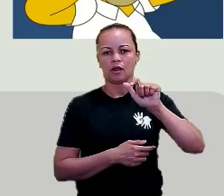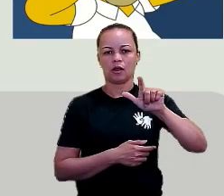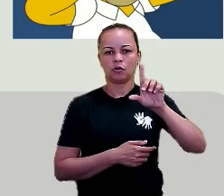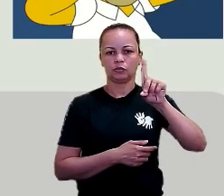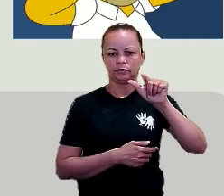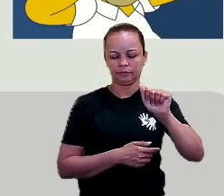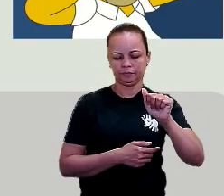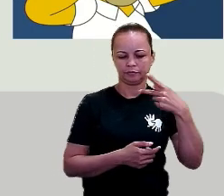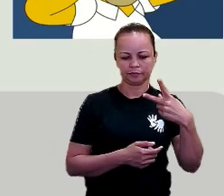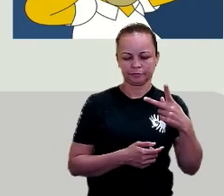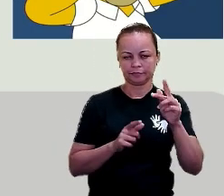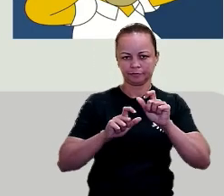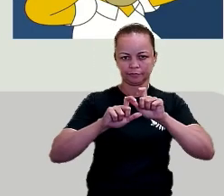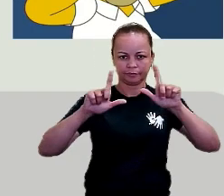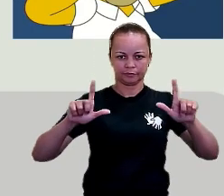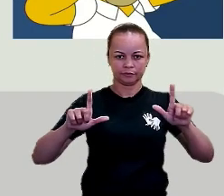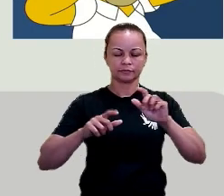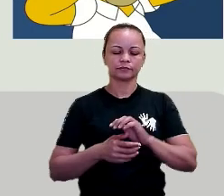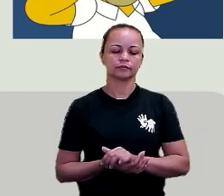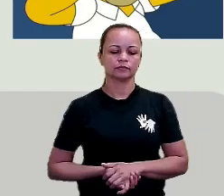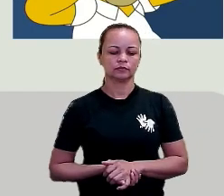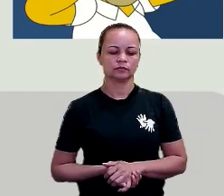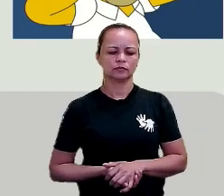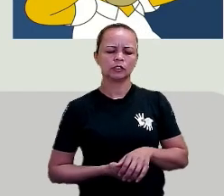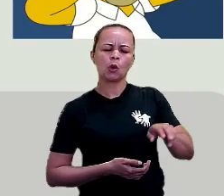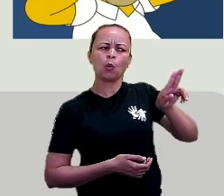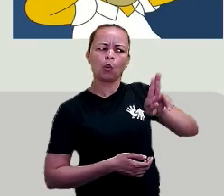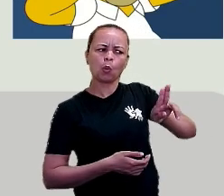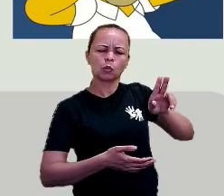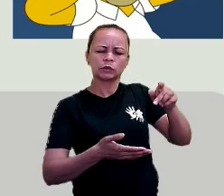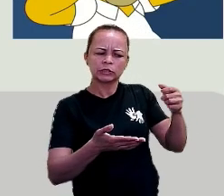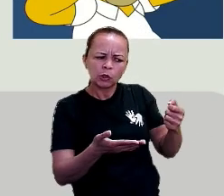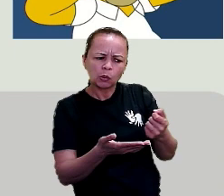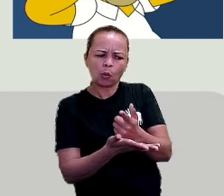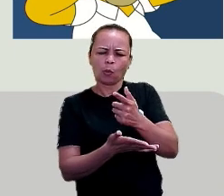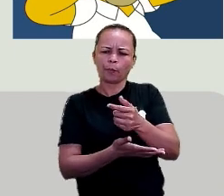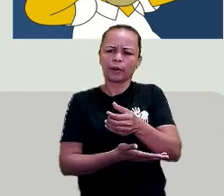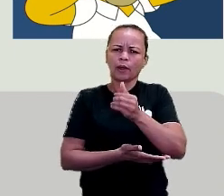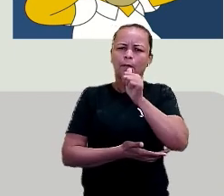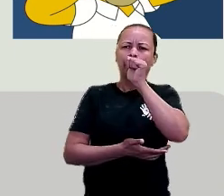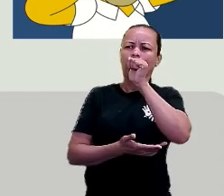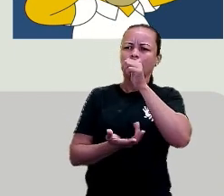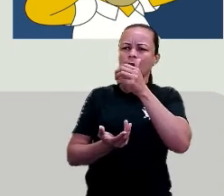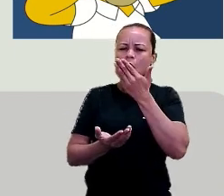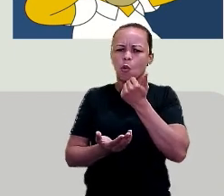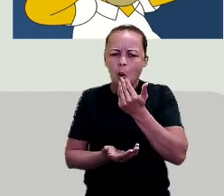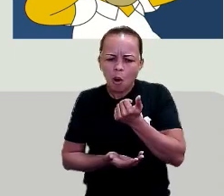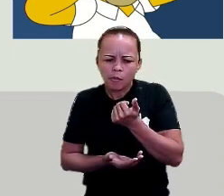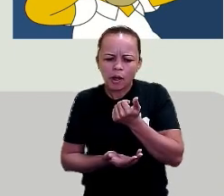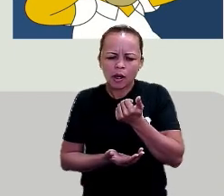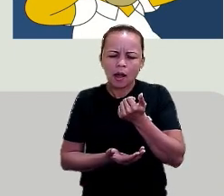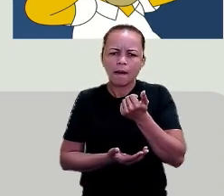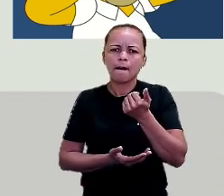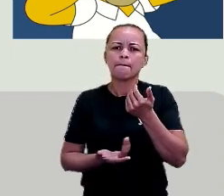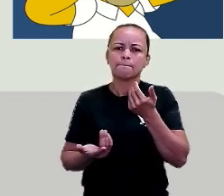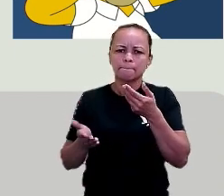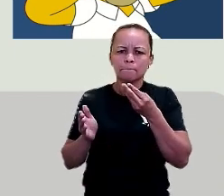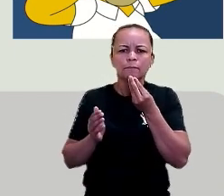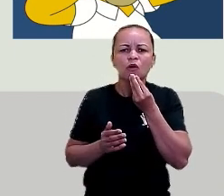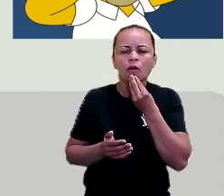tela, para vocês verem, ó. Use, compre, beba, coma,